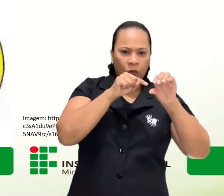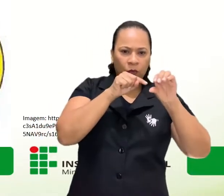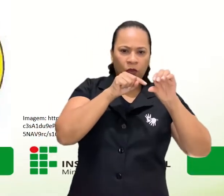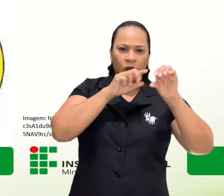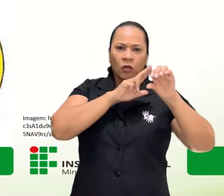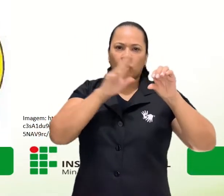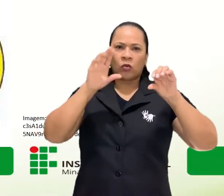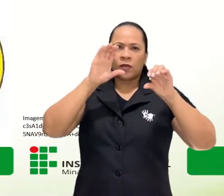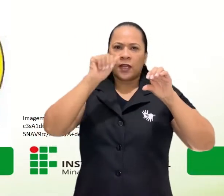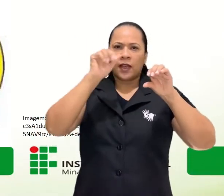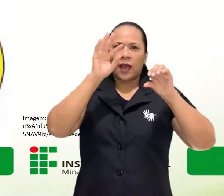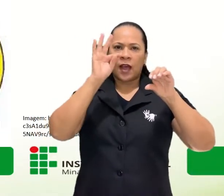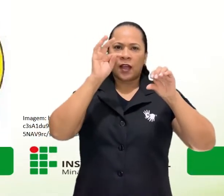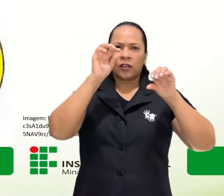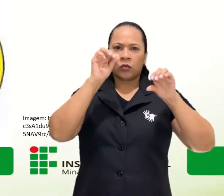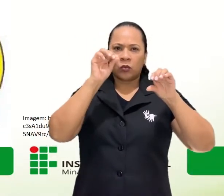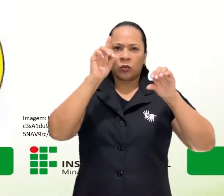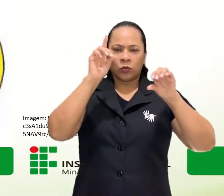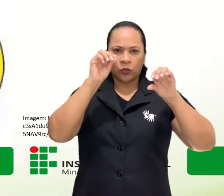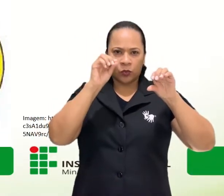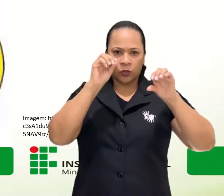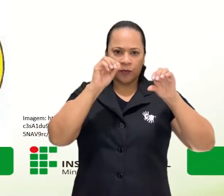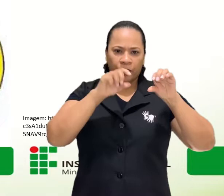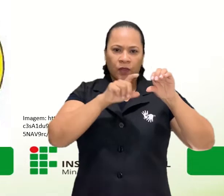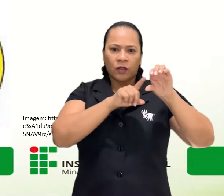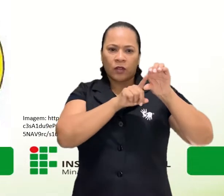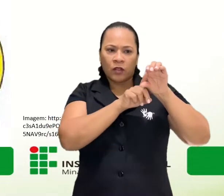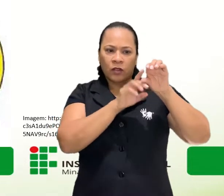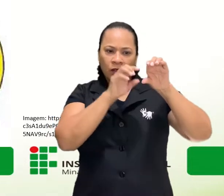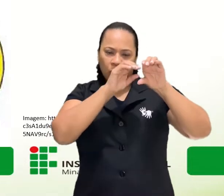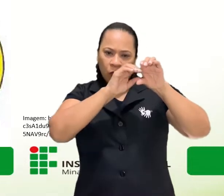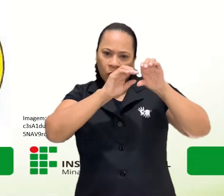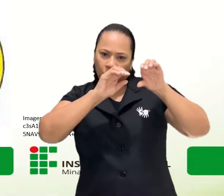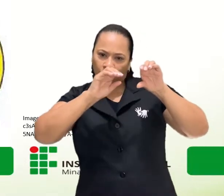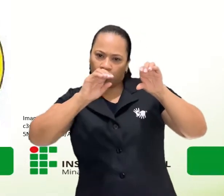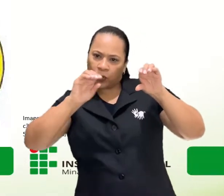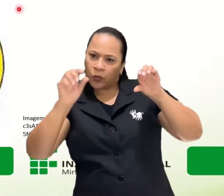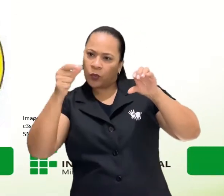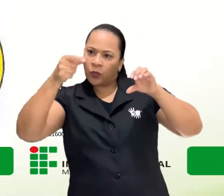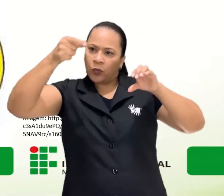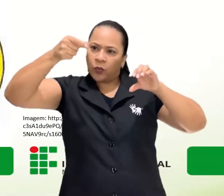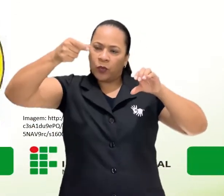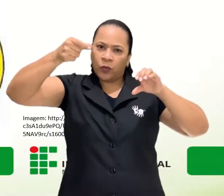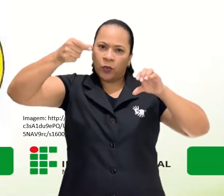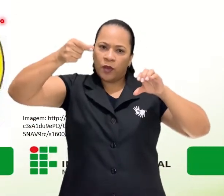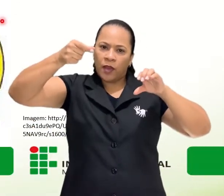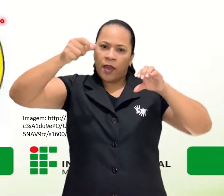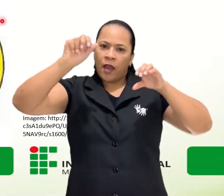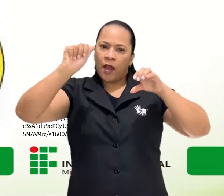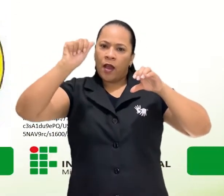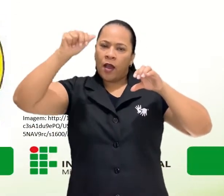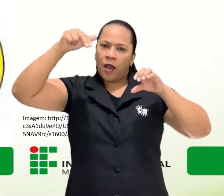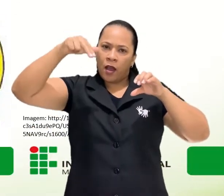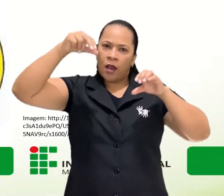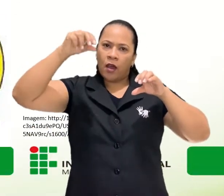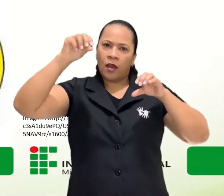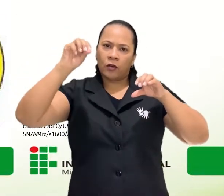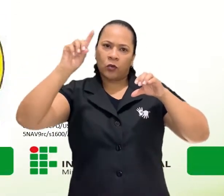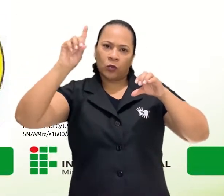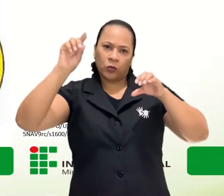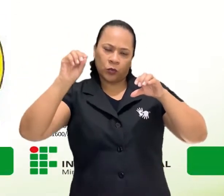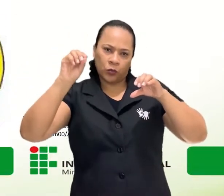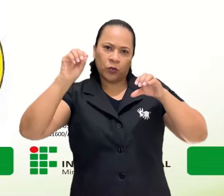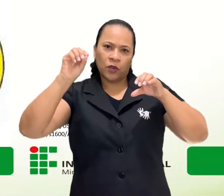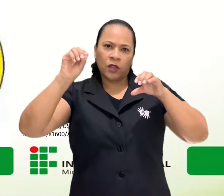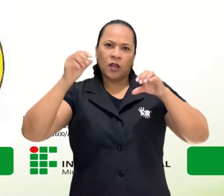cátodo e a placa metálica conectada ao polo positivo foi chamada de ânodo. Quando